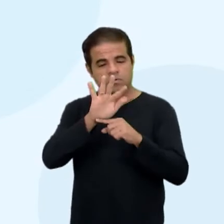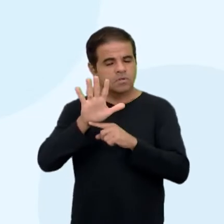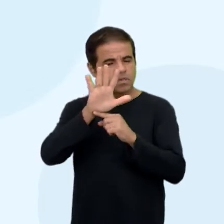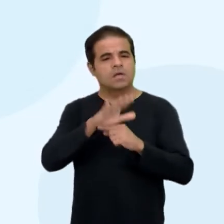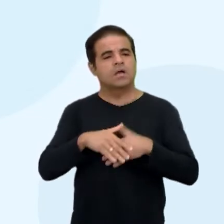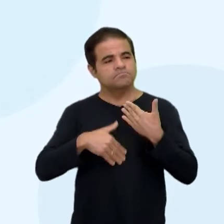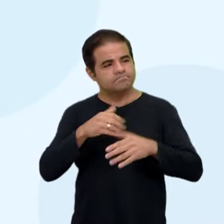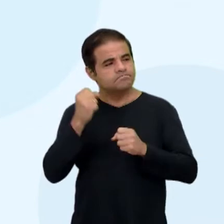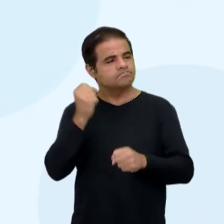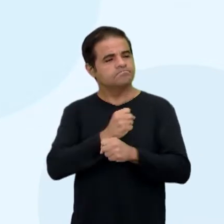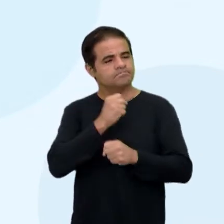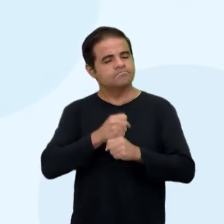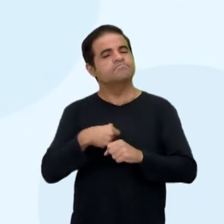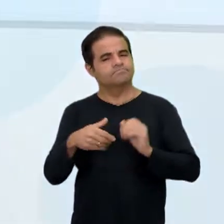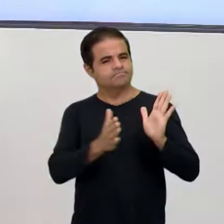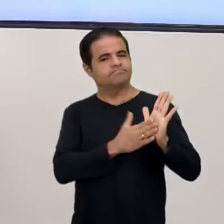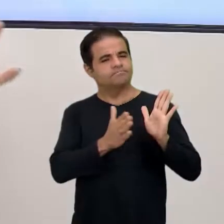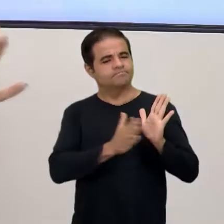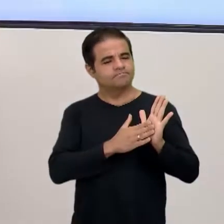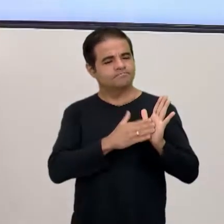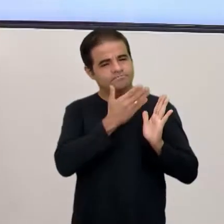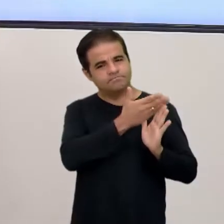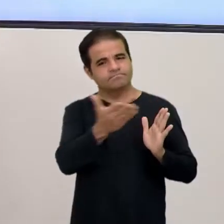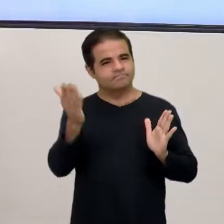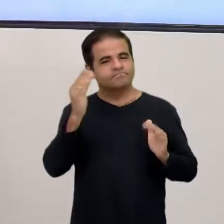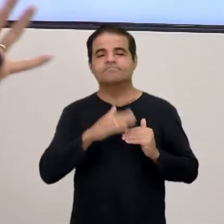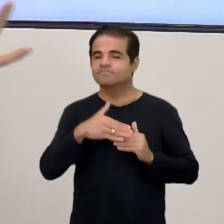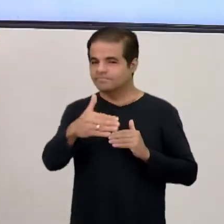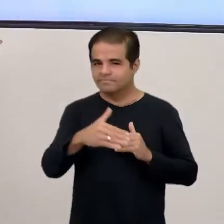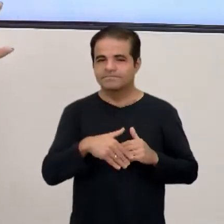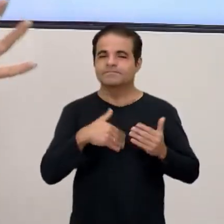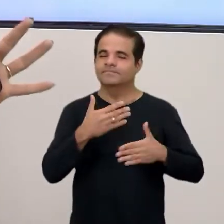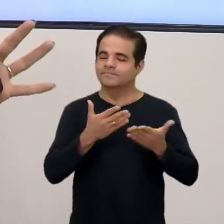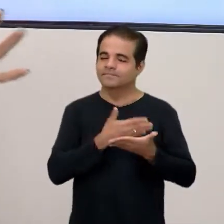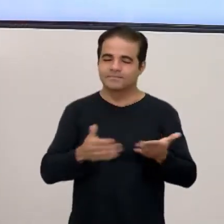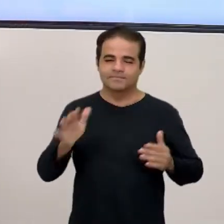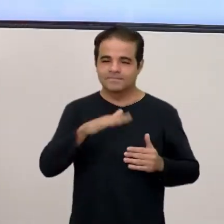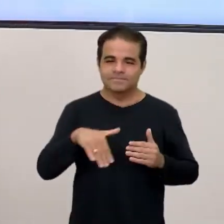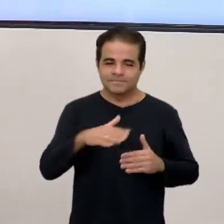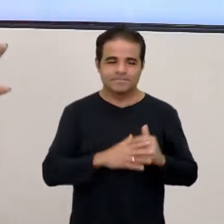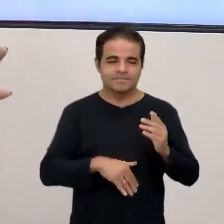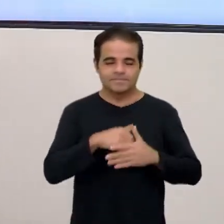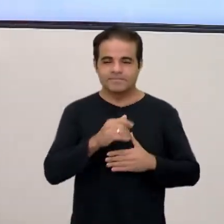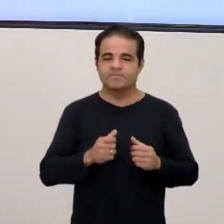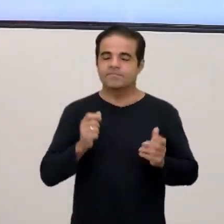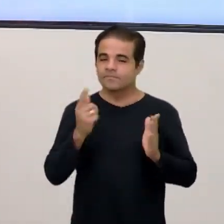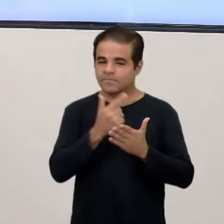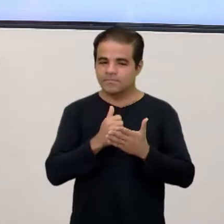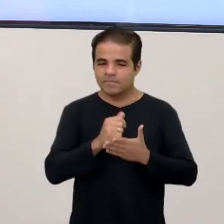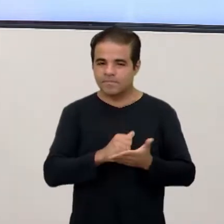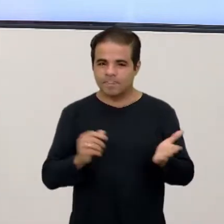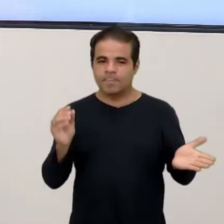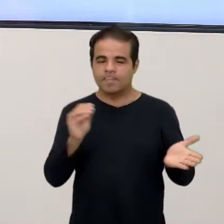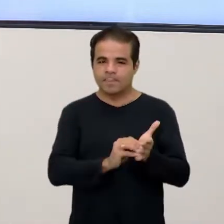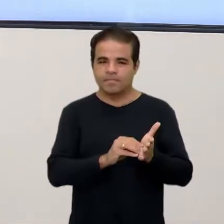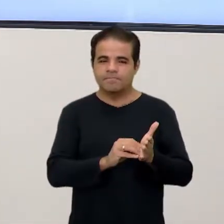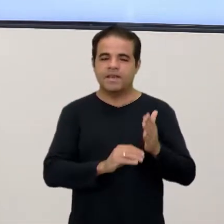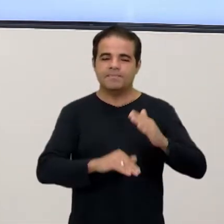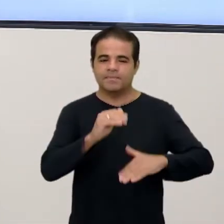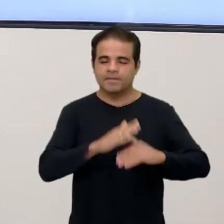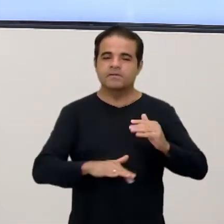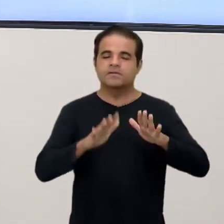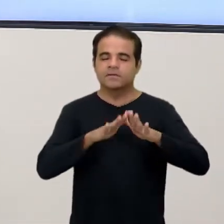que construíram isso que eu estou propondo para vocês. Se de tudo vocês não conseguiram fazer um protótipo aí, ou não conseguiram achar